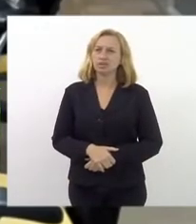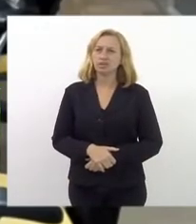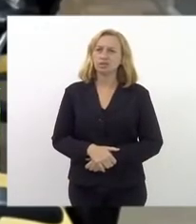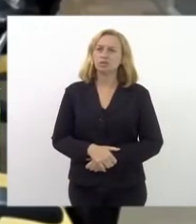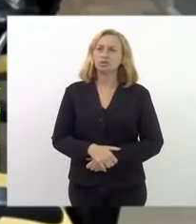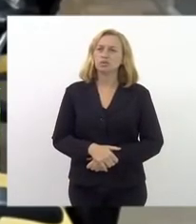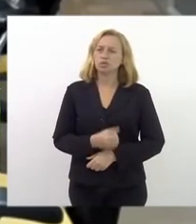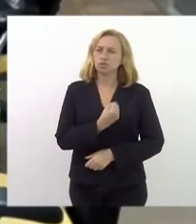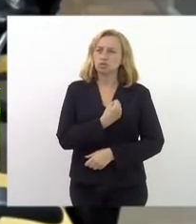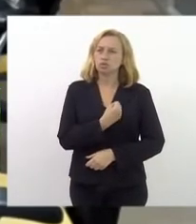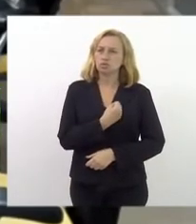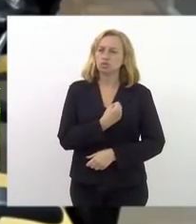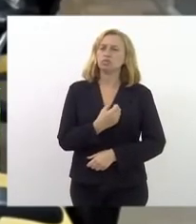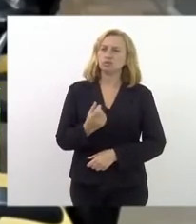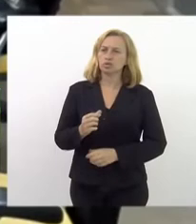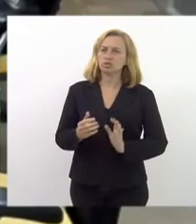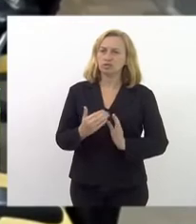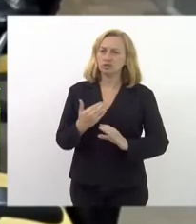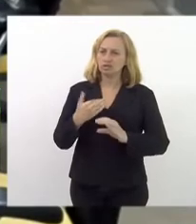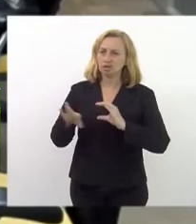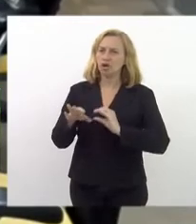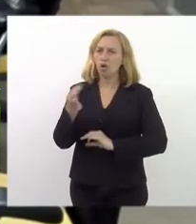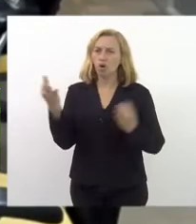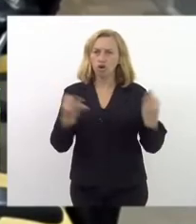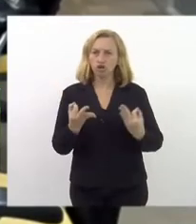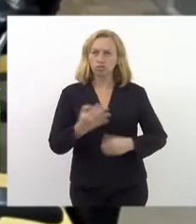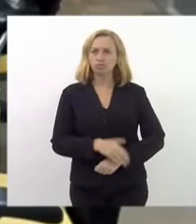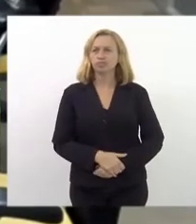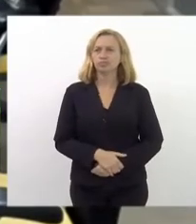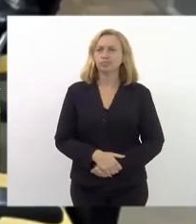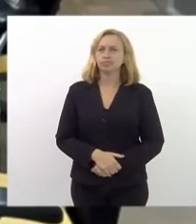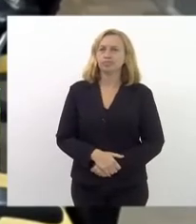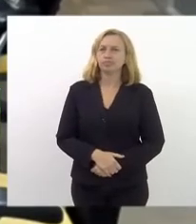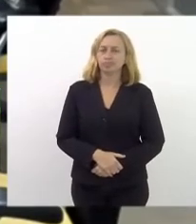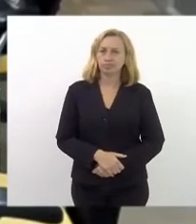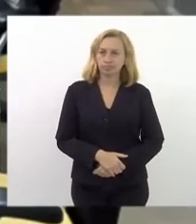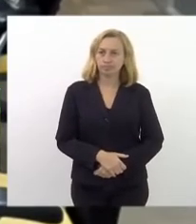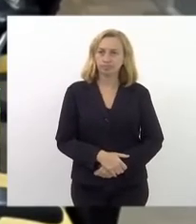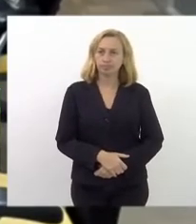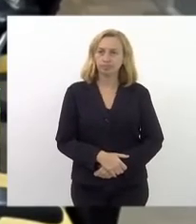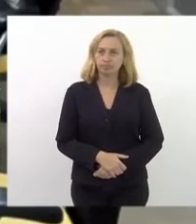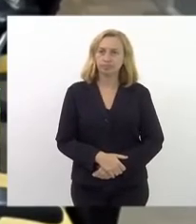gente consegue montar isso. Ótimo. Tá?